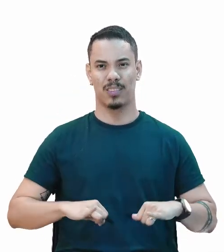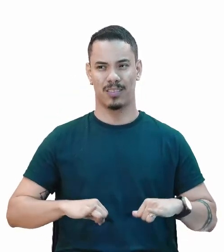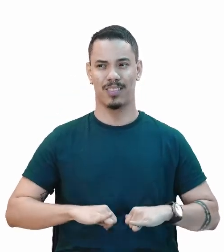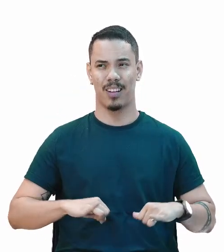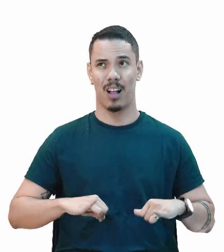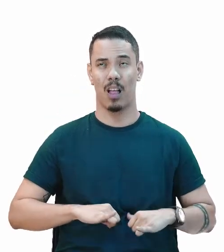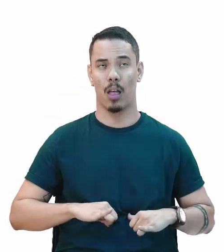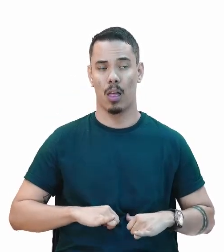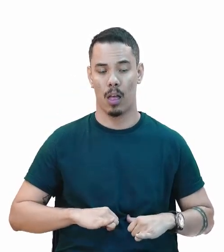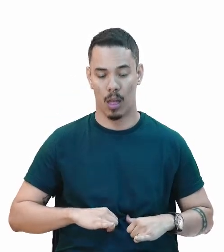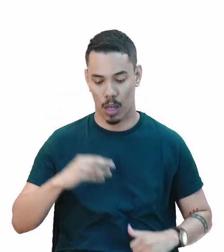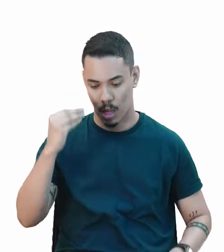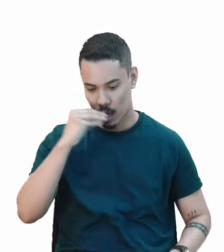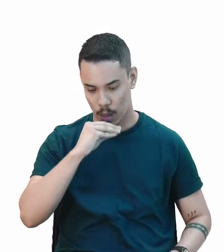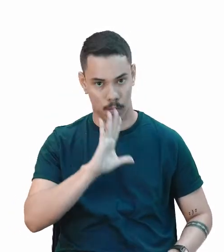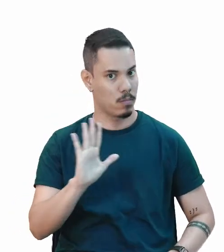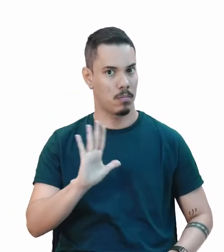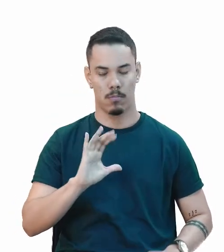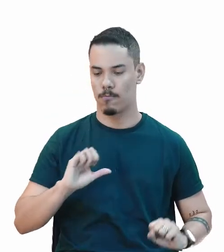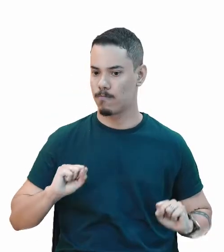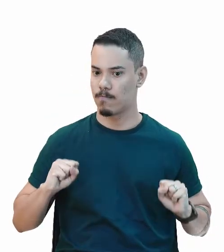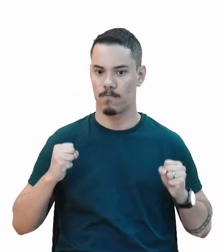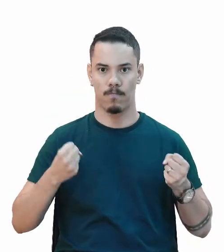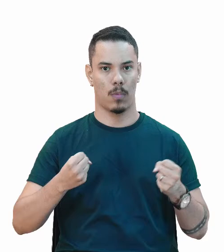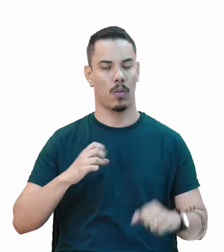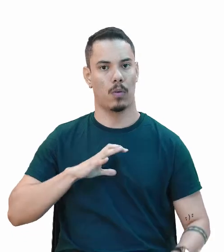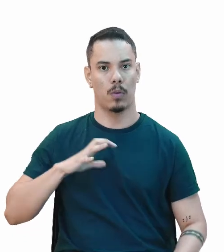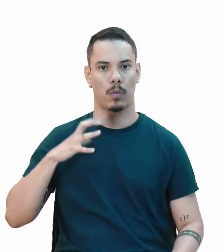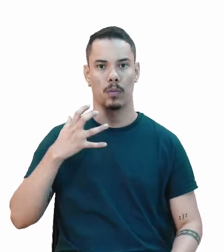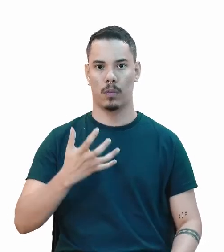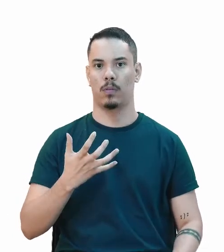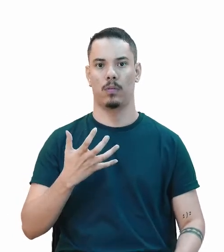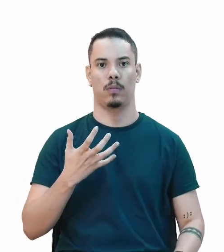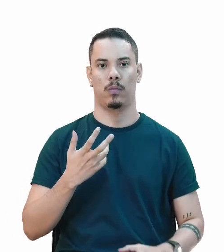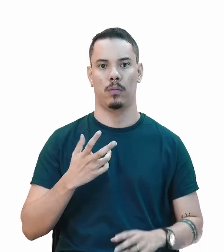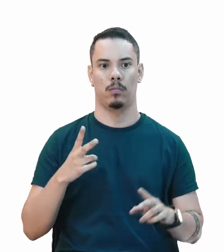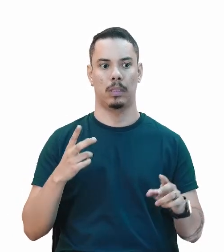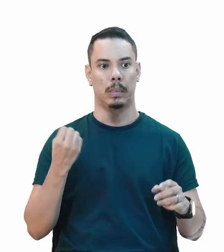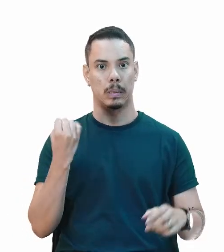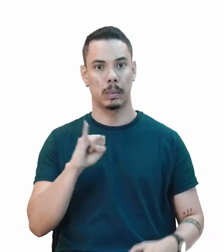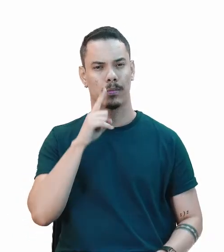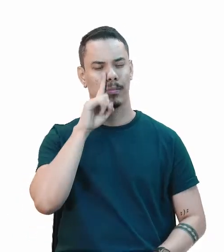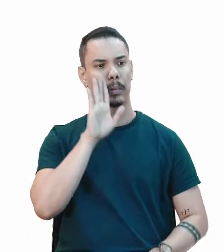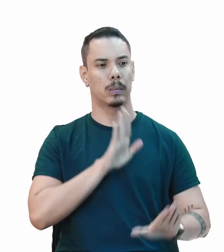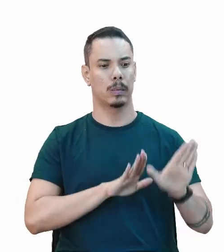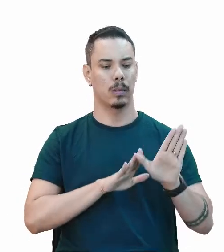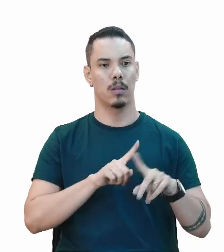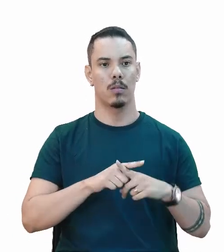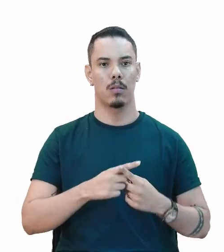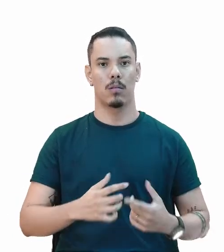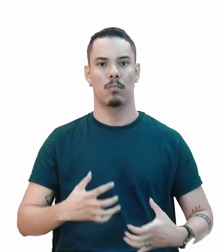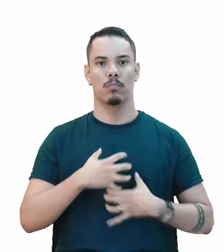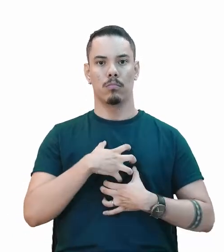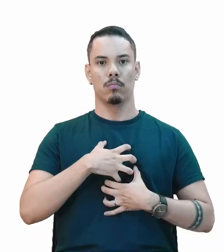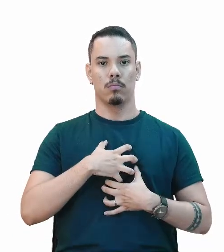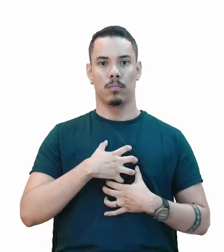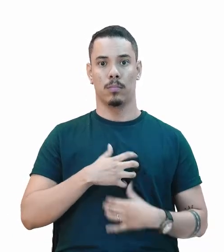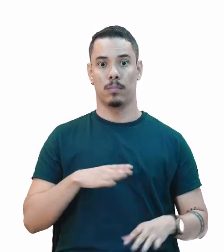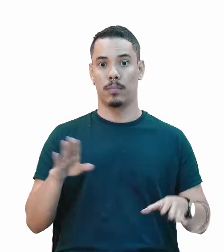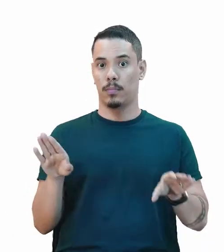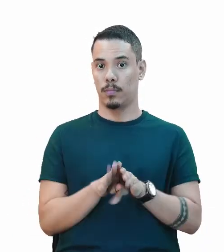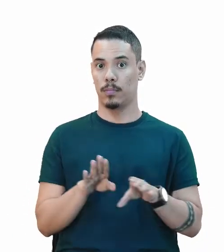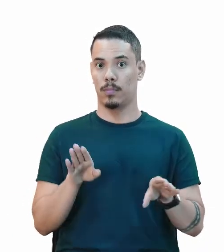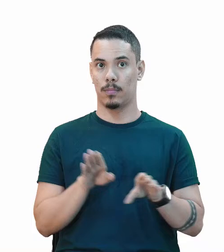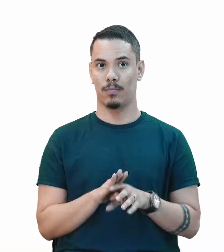vencido, agirmos com coragem em relação ao perigo e agir com indiferença